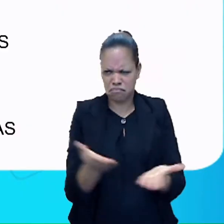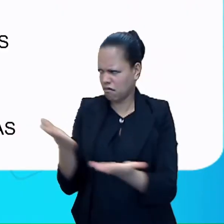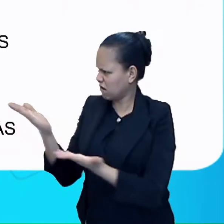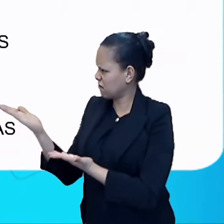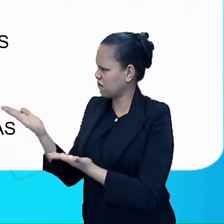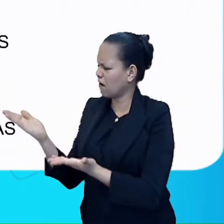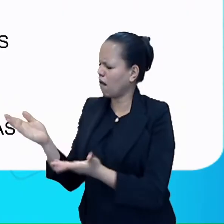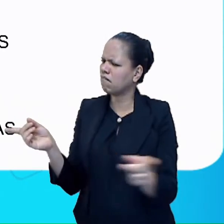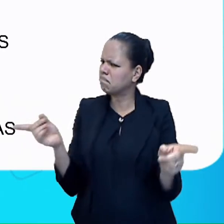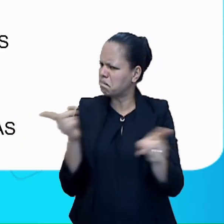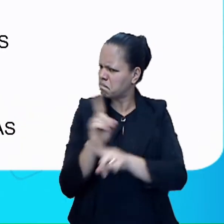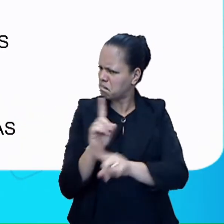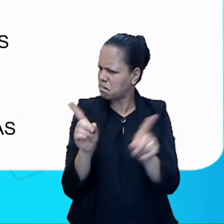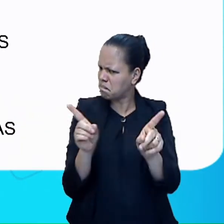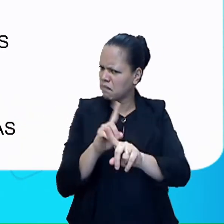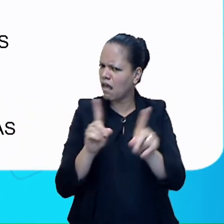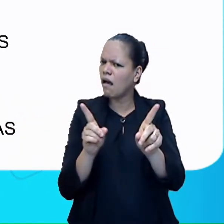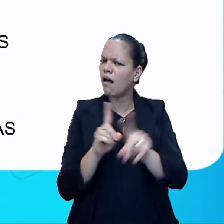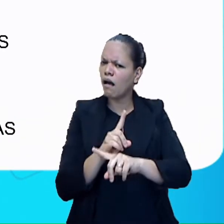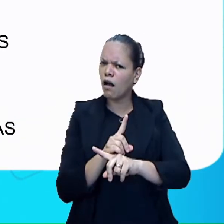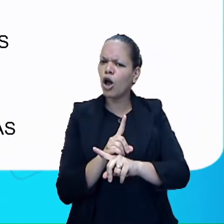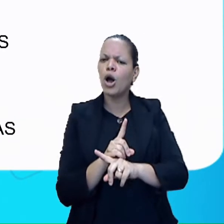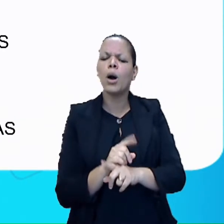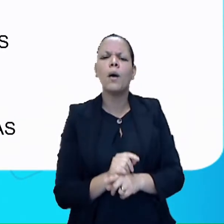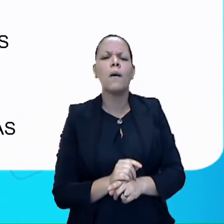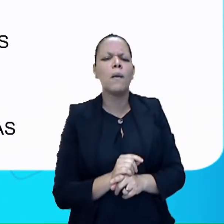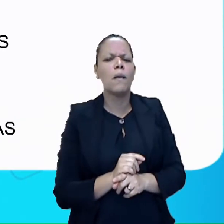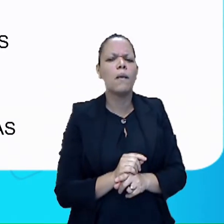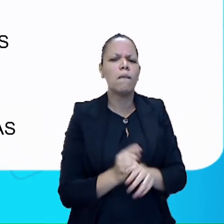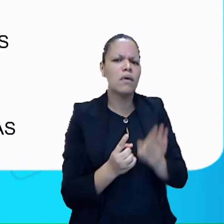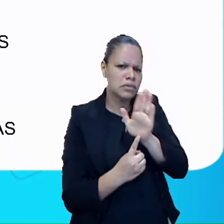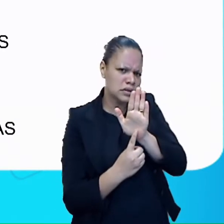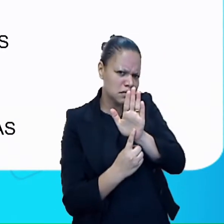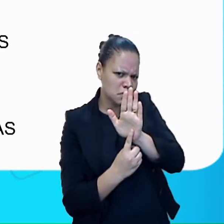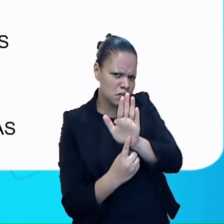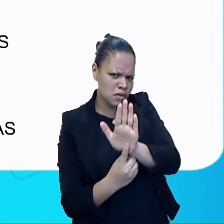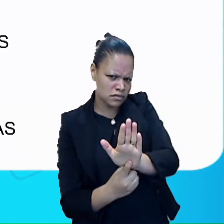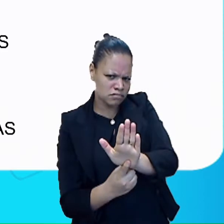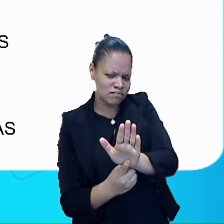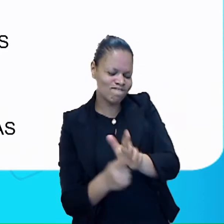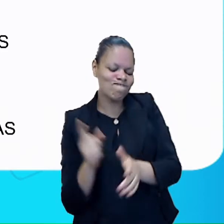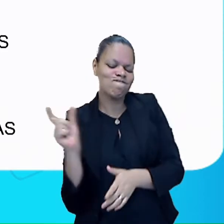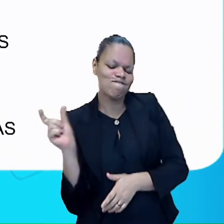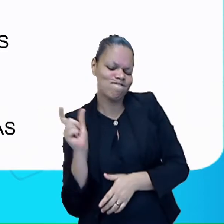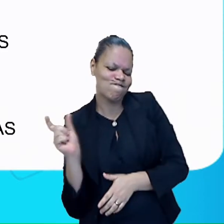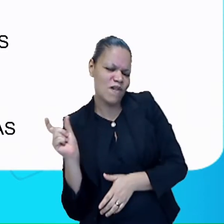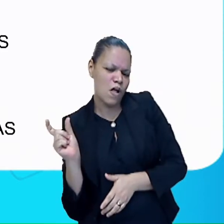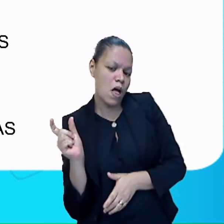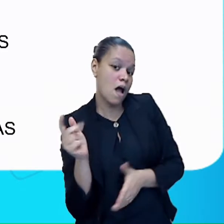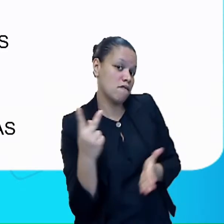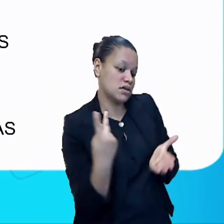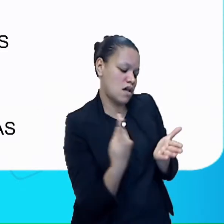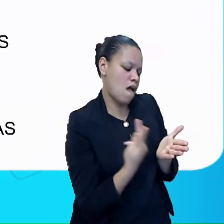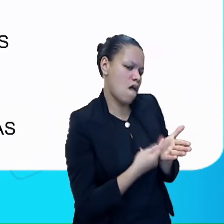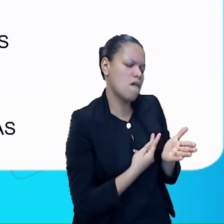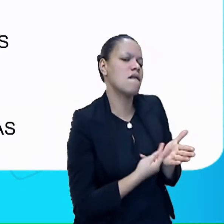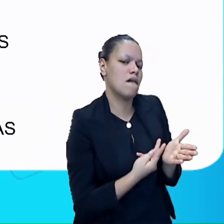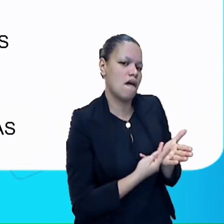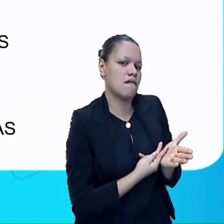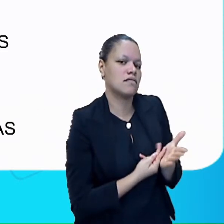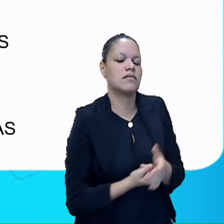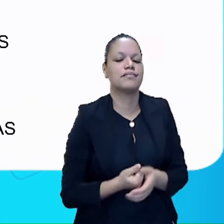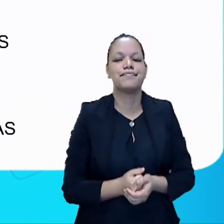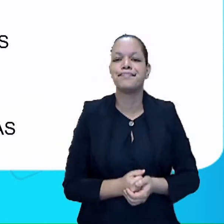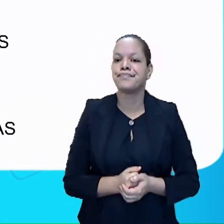né? Então, essas duas aqui nós vamos marcar, ó. Pra eu dormir. Aí o pai responde,